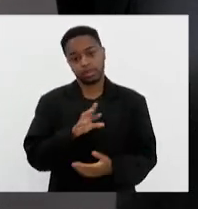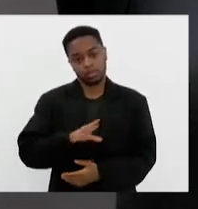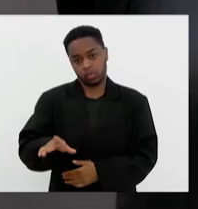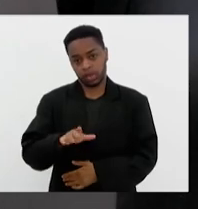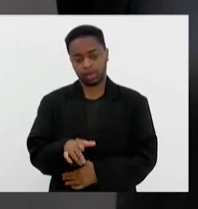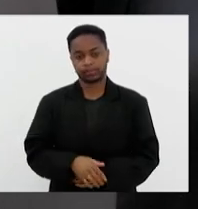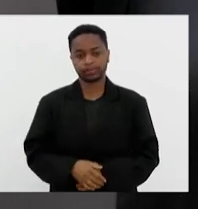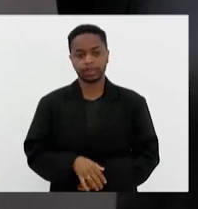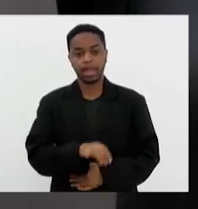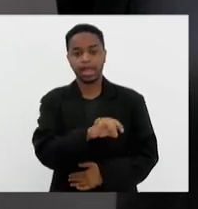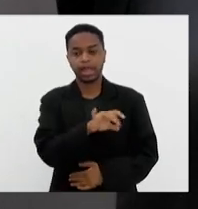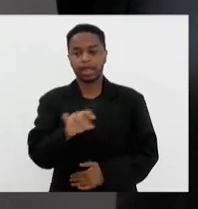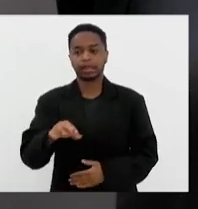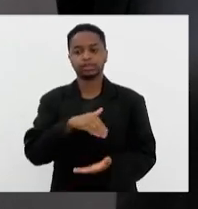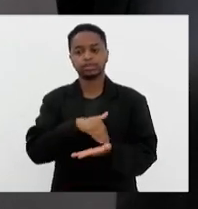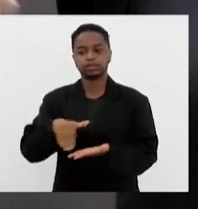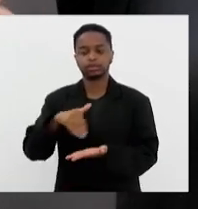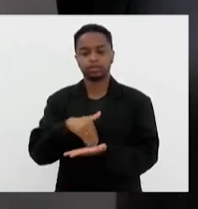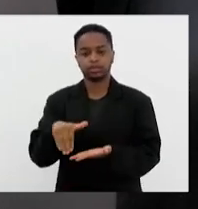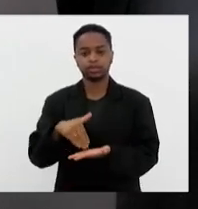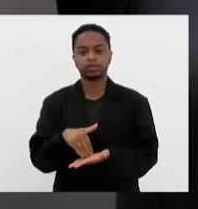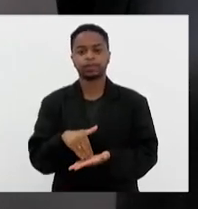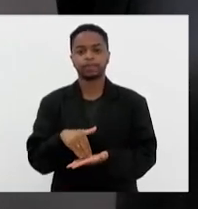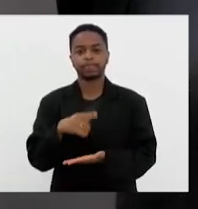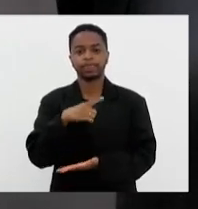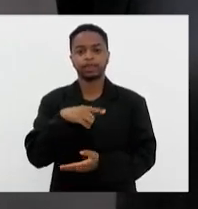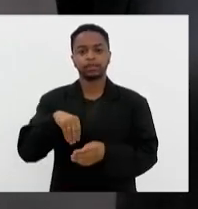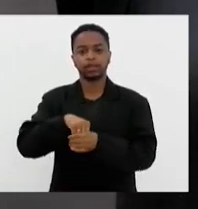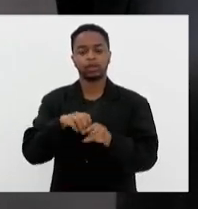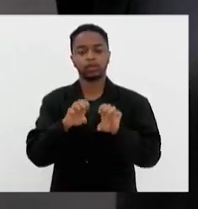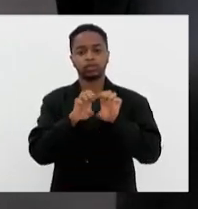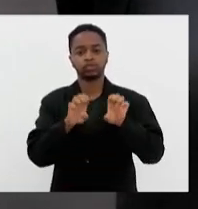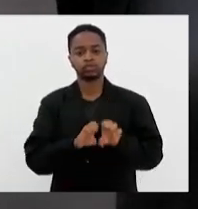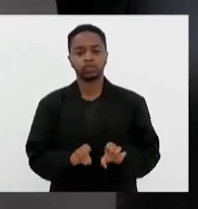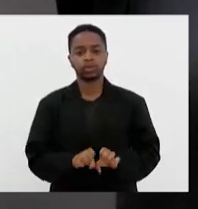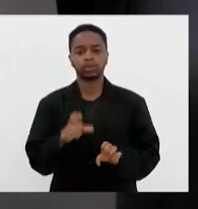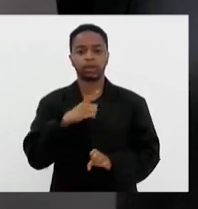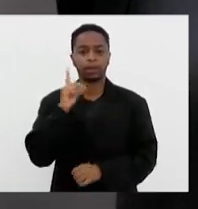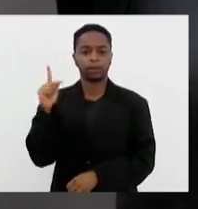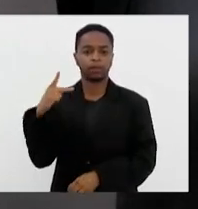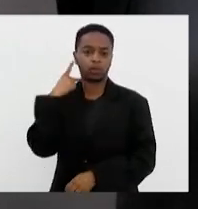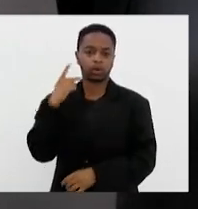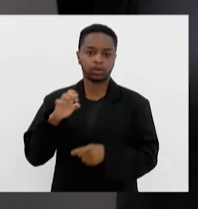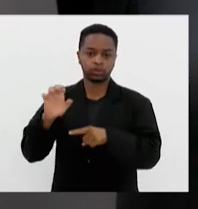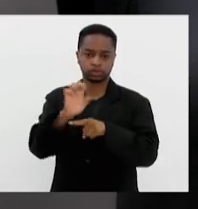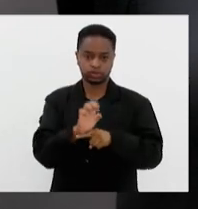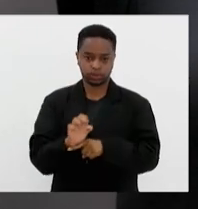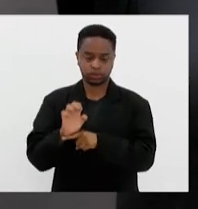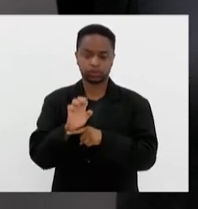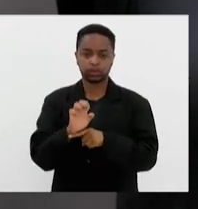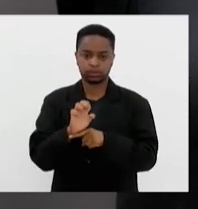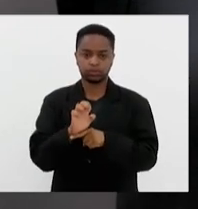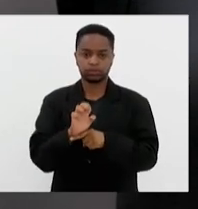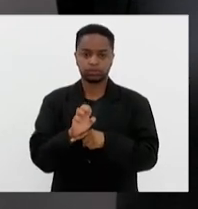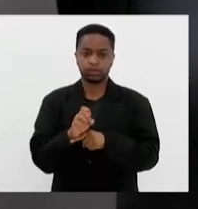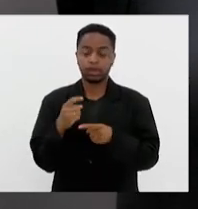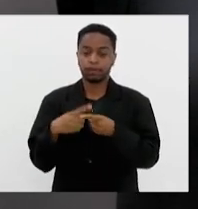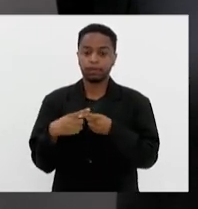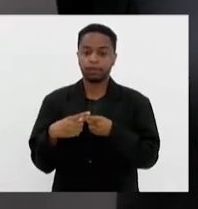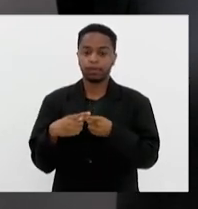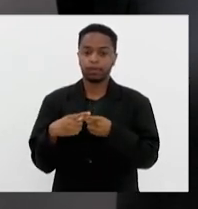Cada secretaria tem na sua estrutura um procurador de Estado que